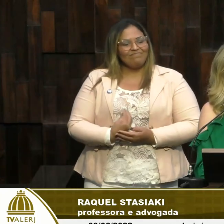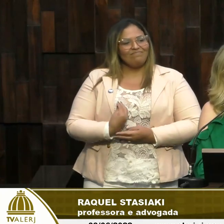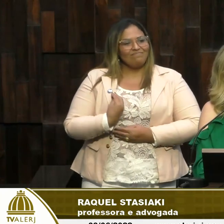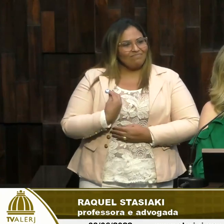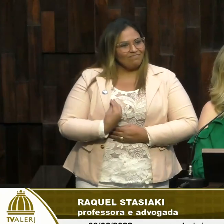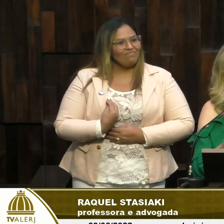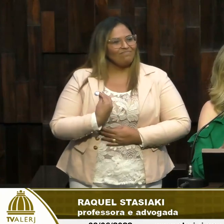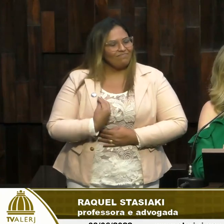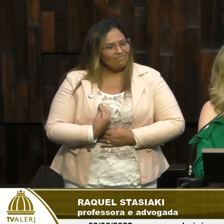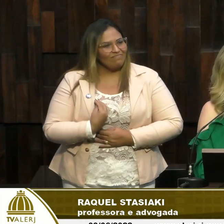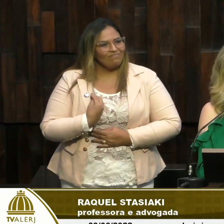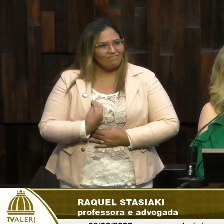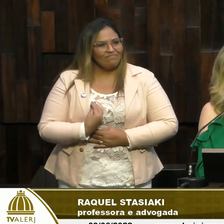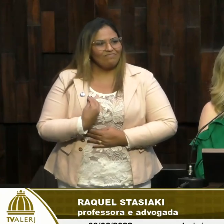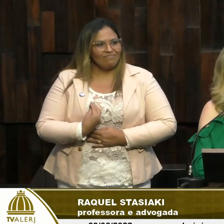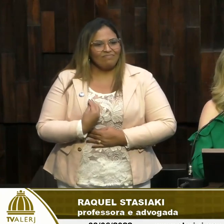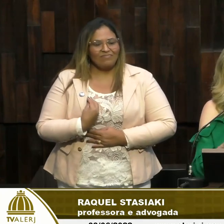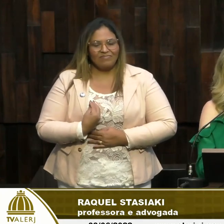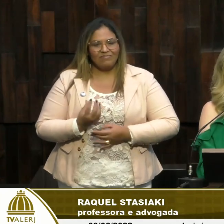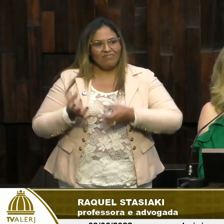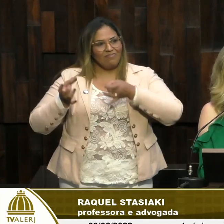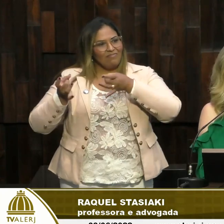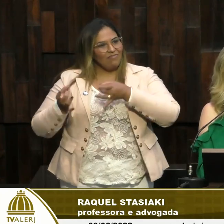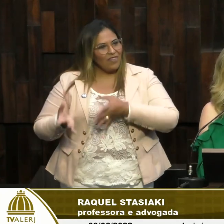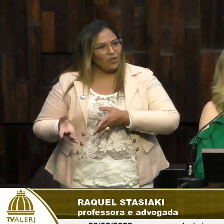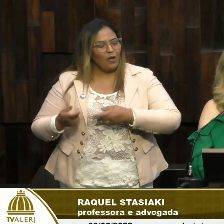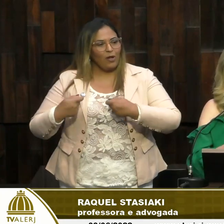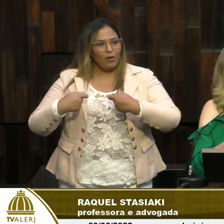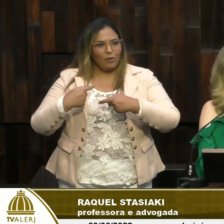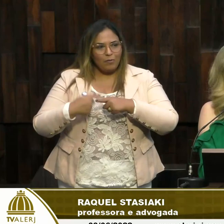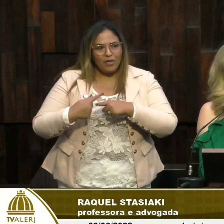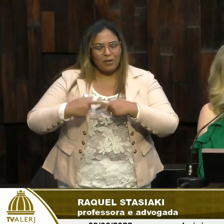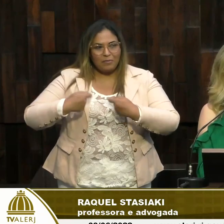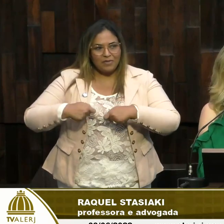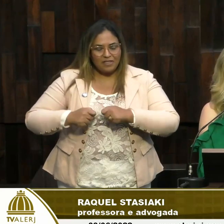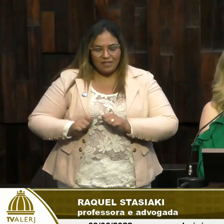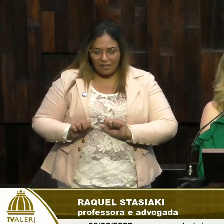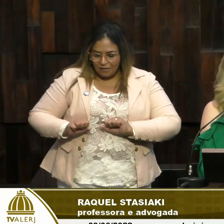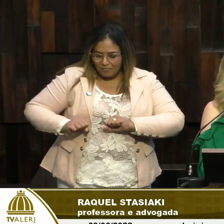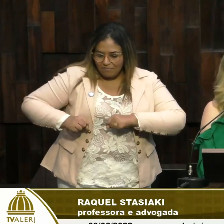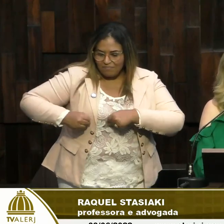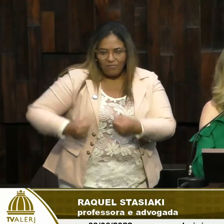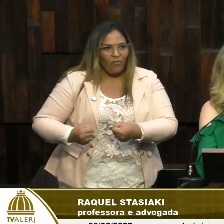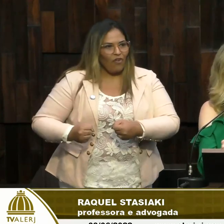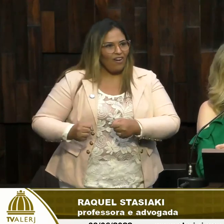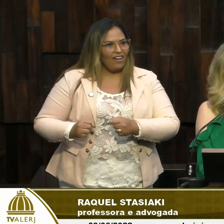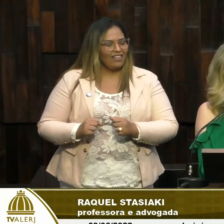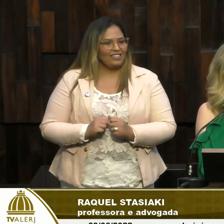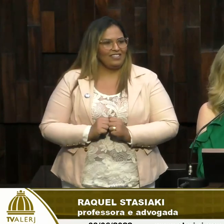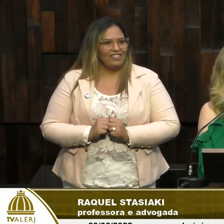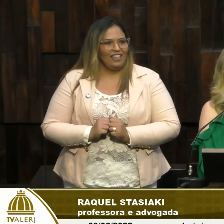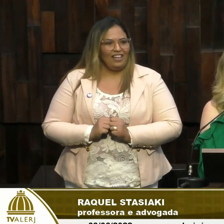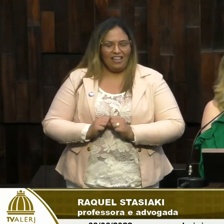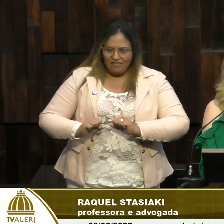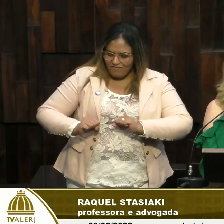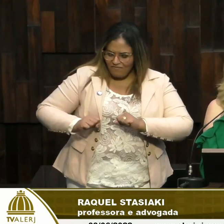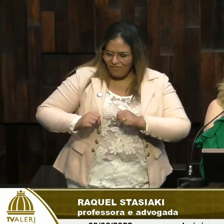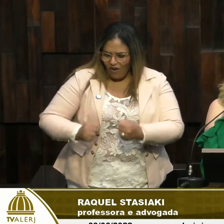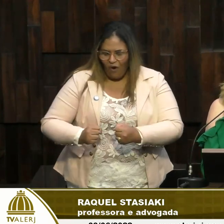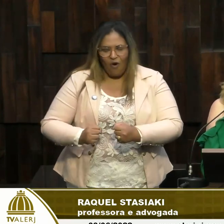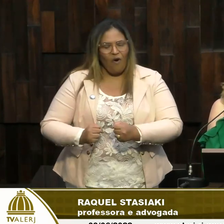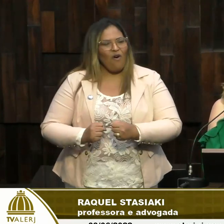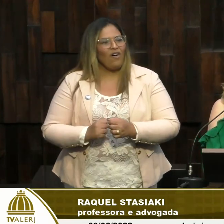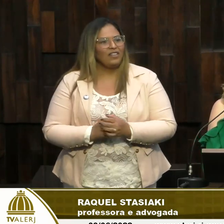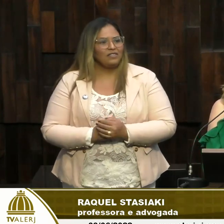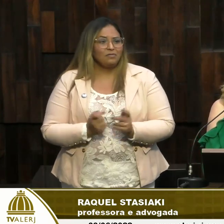vida de abdicação, de dedicação, de noite sem dormir, de esforço. Então, eu